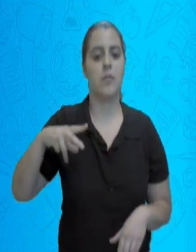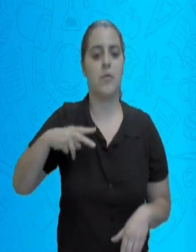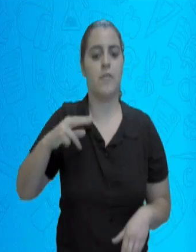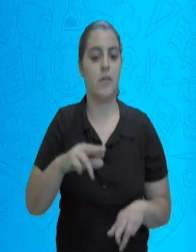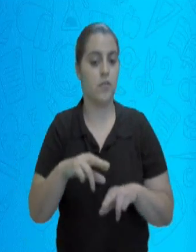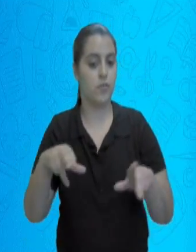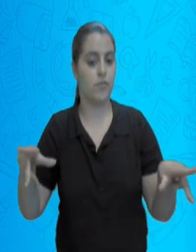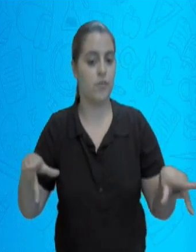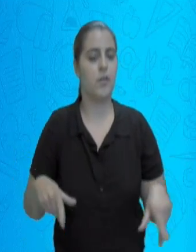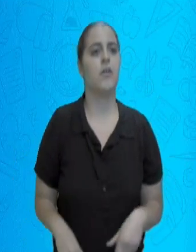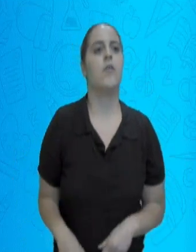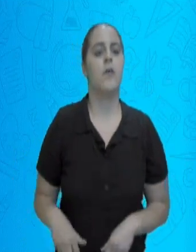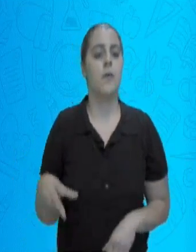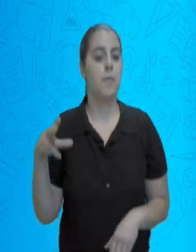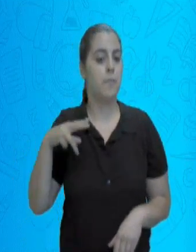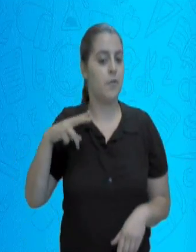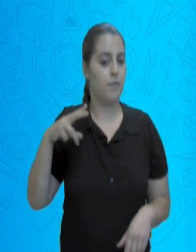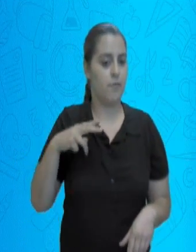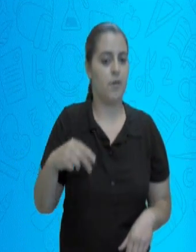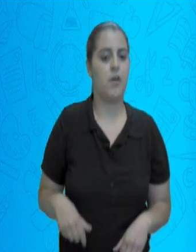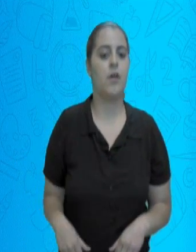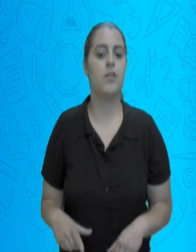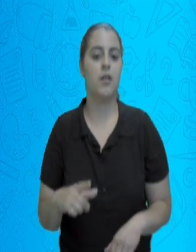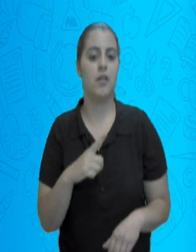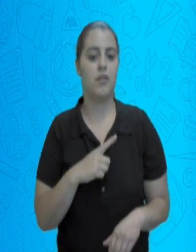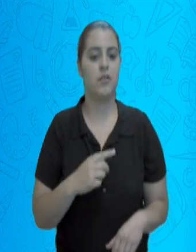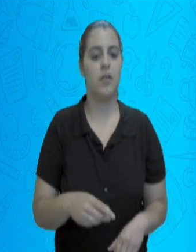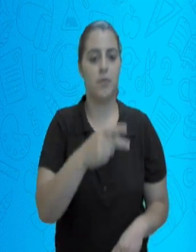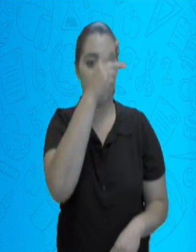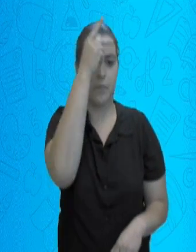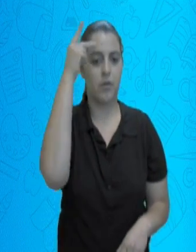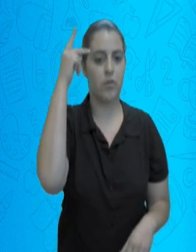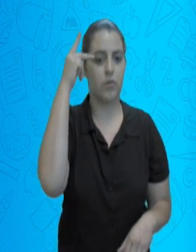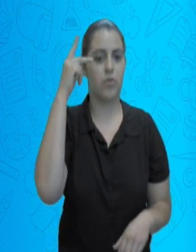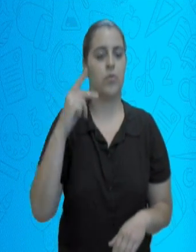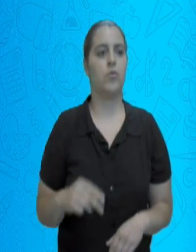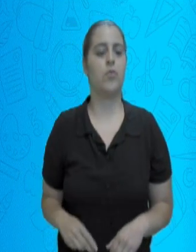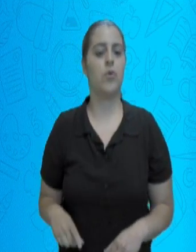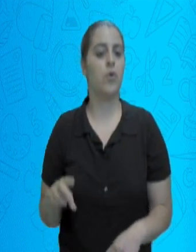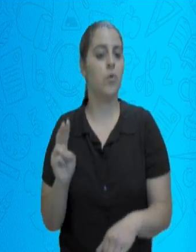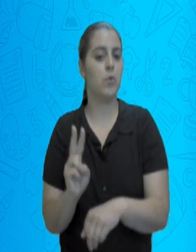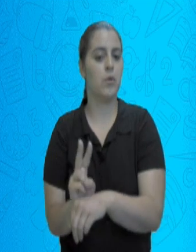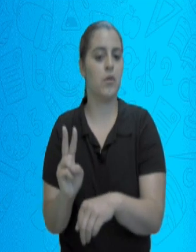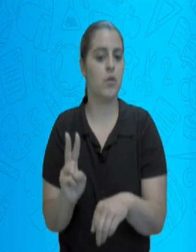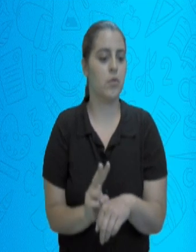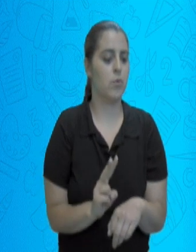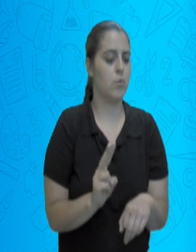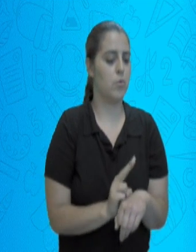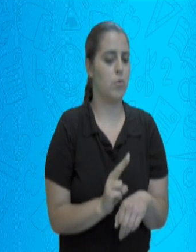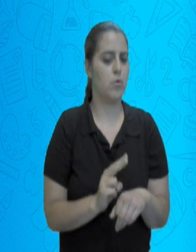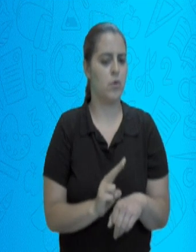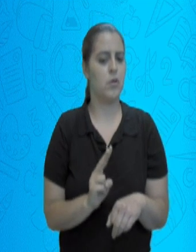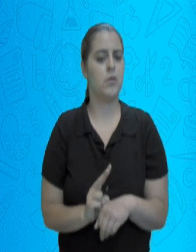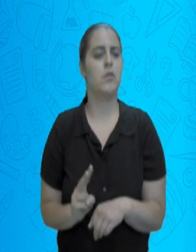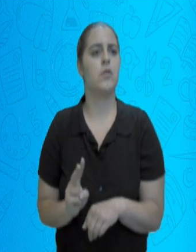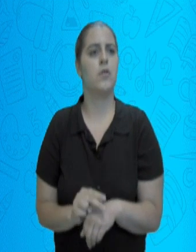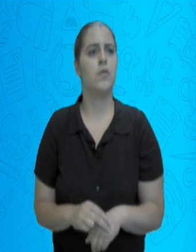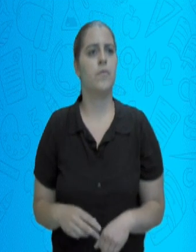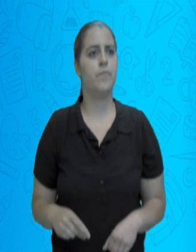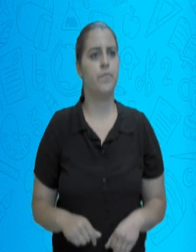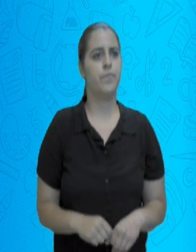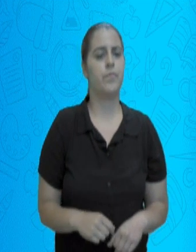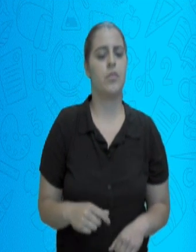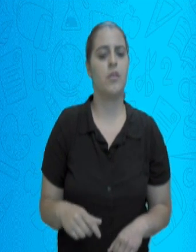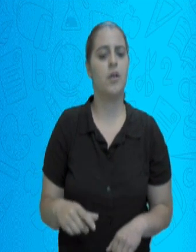O espaço privado pertence a alguém. Agora sim, não é de todas as pessoas, não. Esse